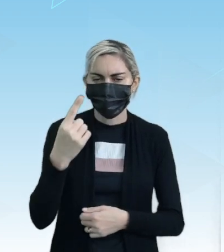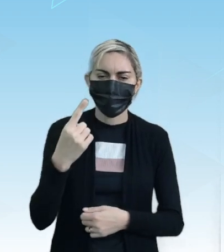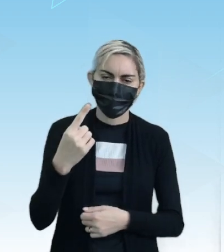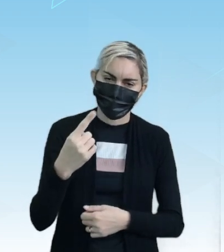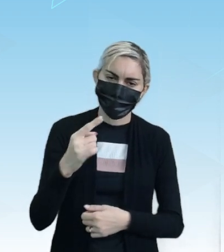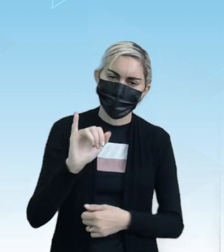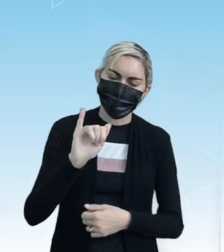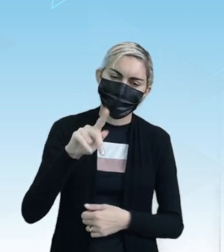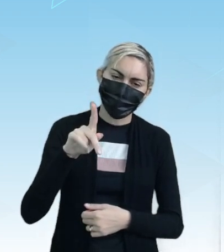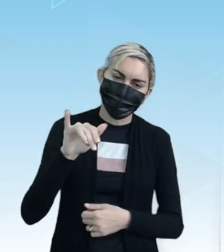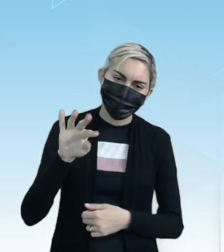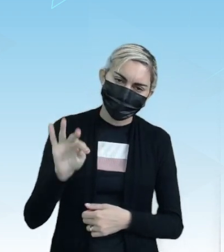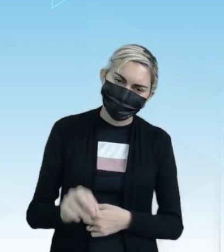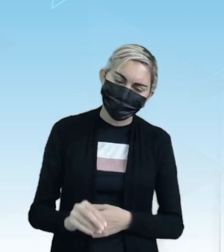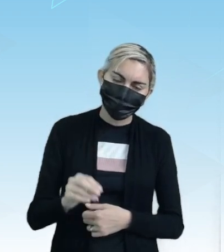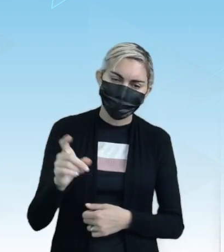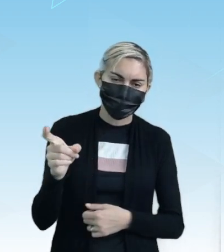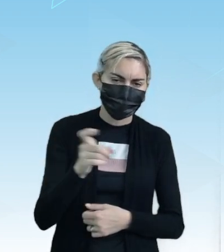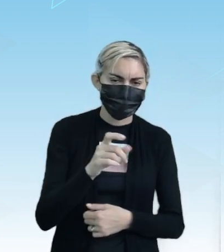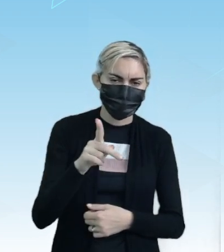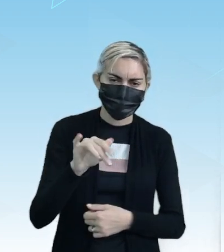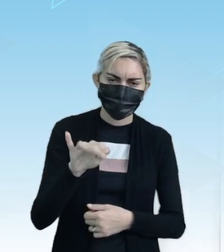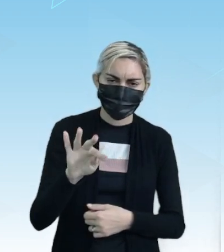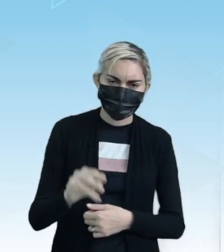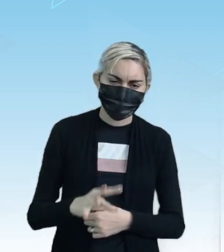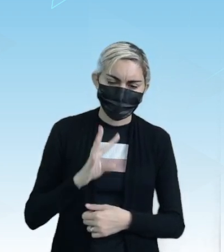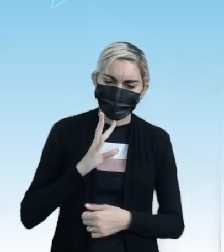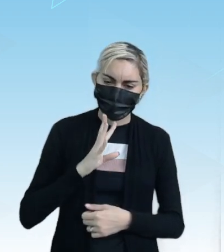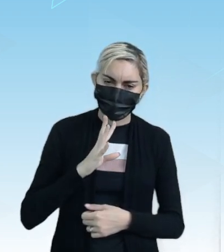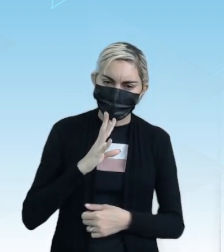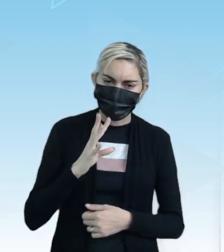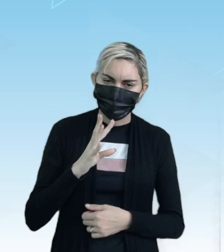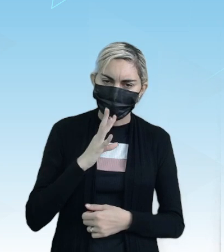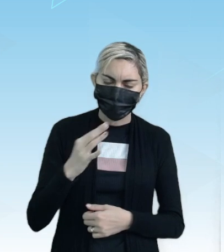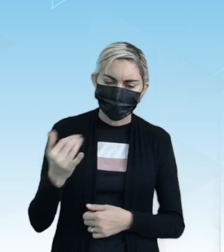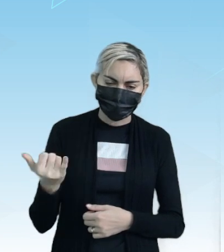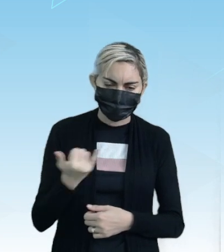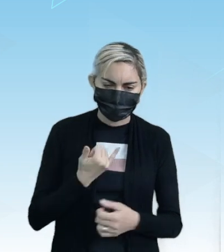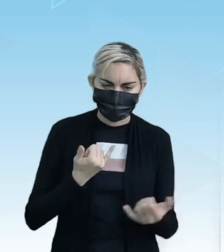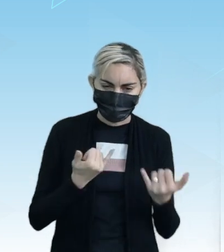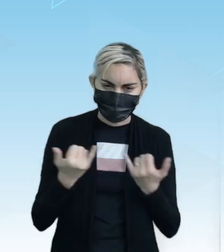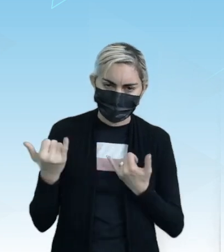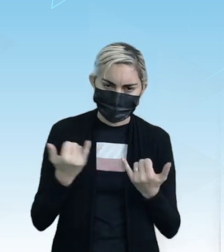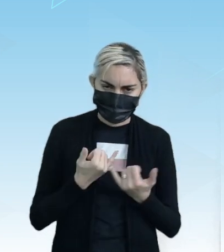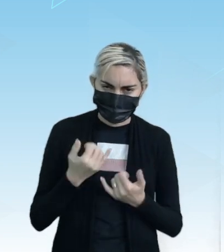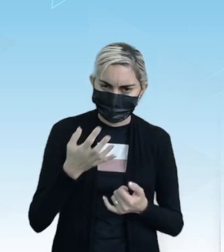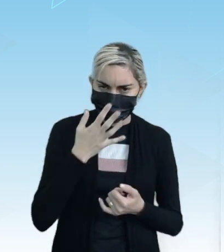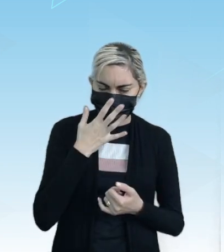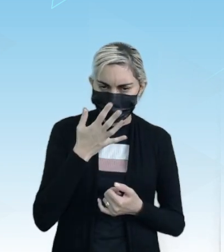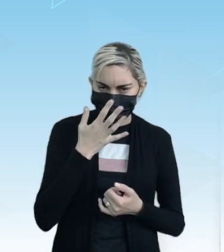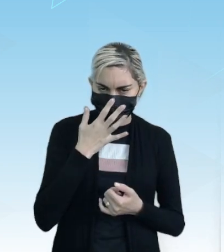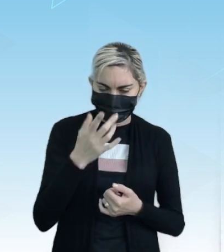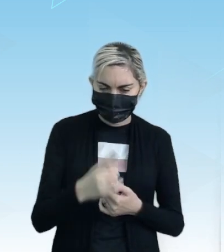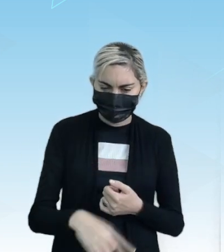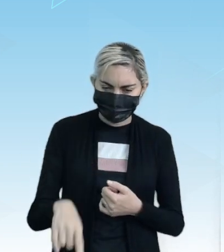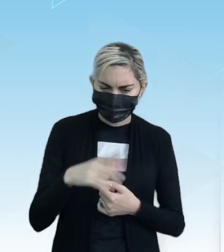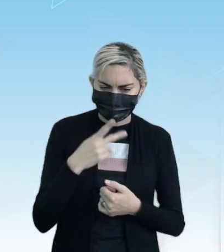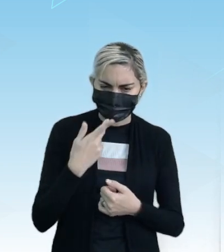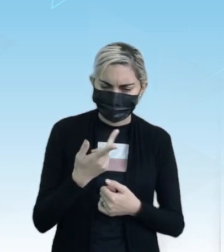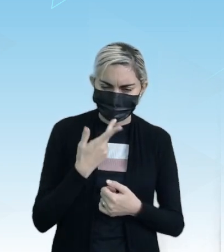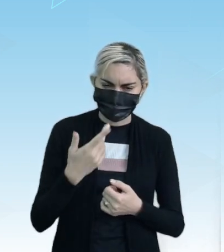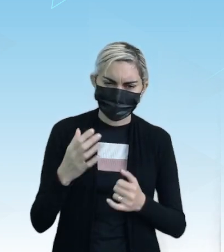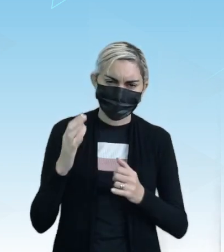do implícito e do explícito, conhecer a informação, observar que nós falamos,